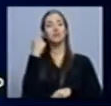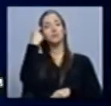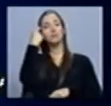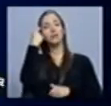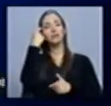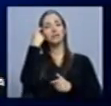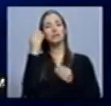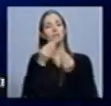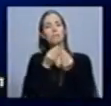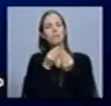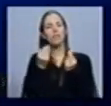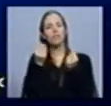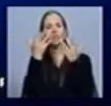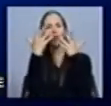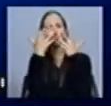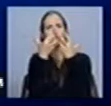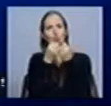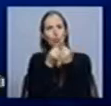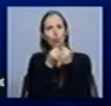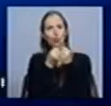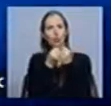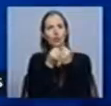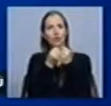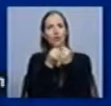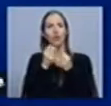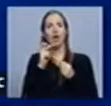de matéria escura, precisamente da galáxia de